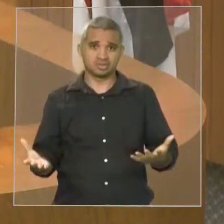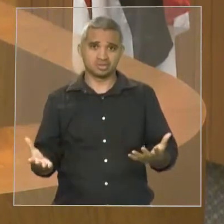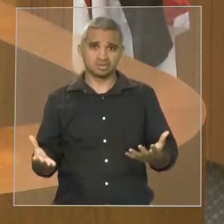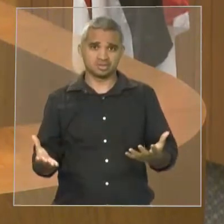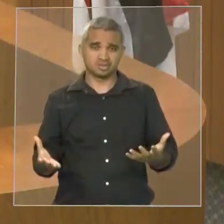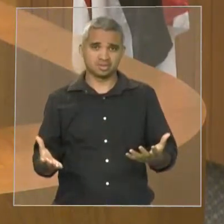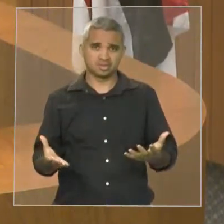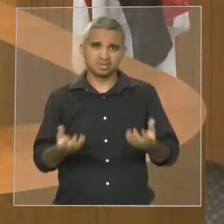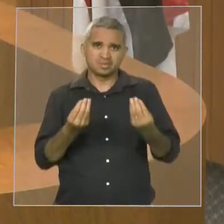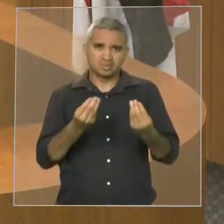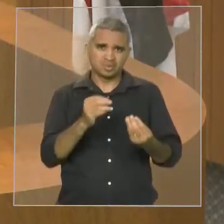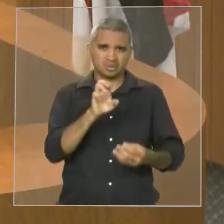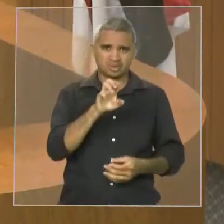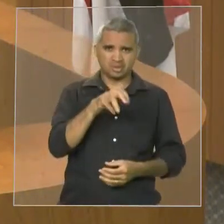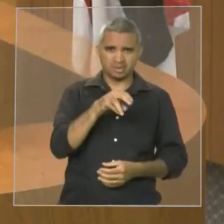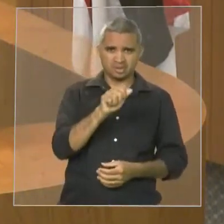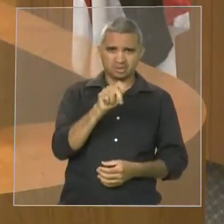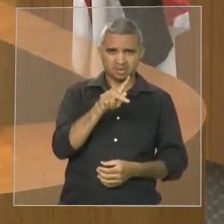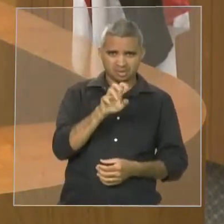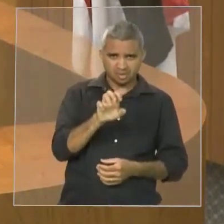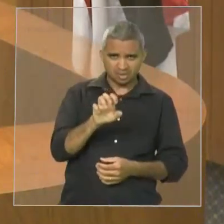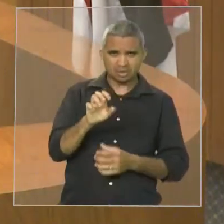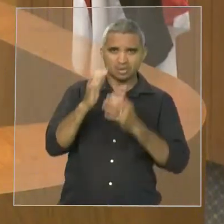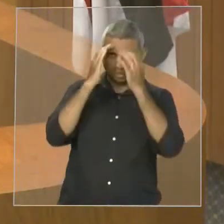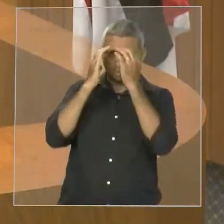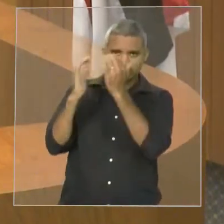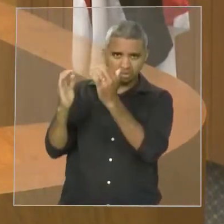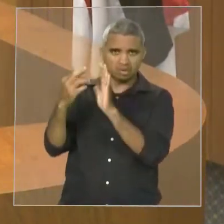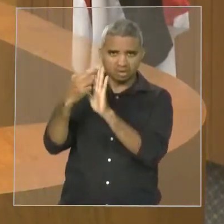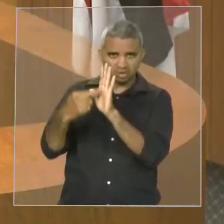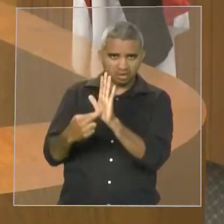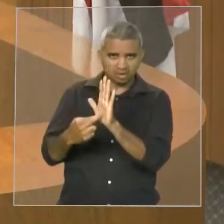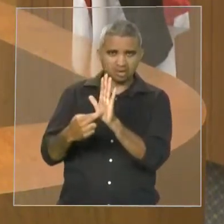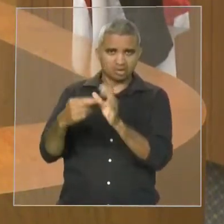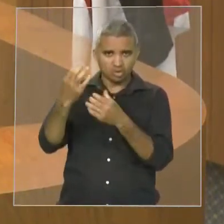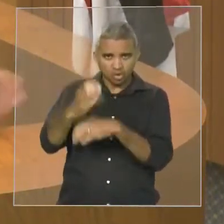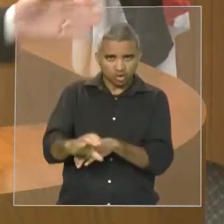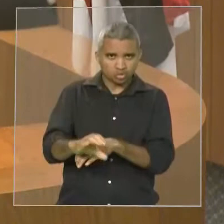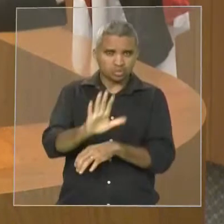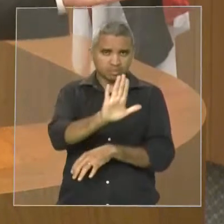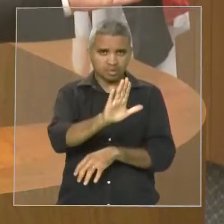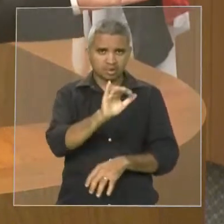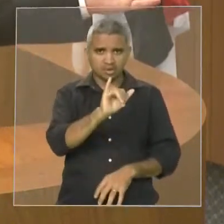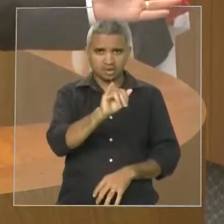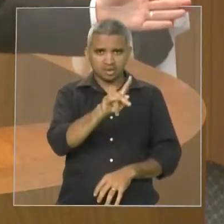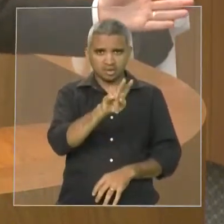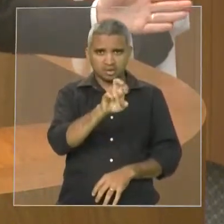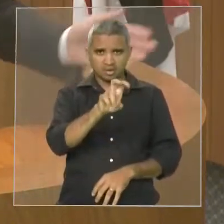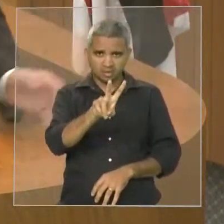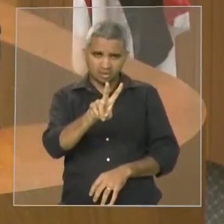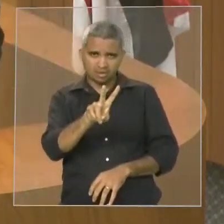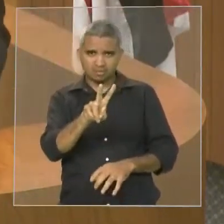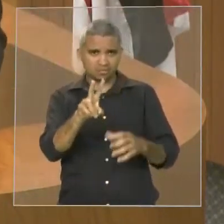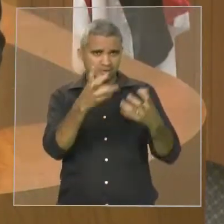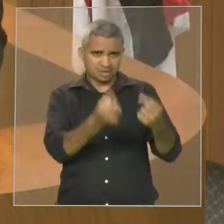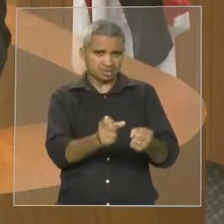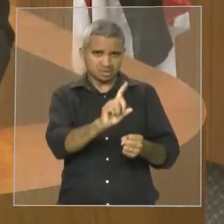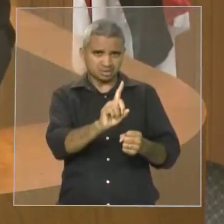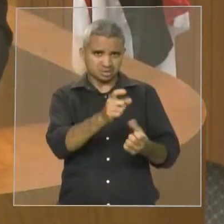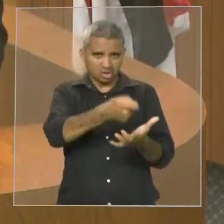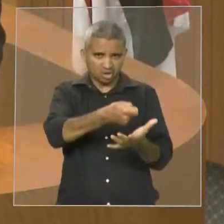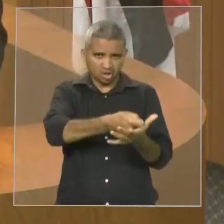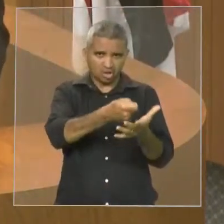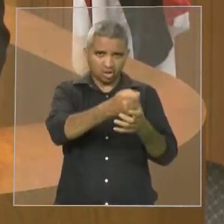EMAP vale a regra do concurso público, para o IPREV vale a regra da nomeação de apadrinhados políticos? Não. Por isso